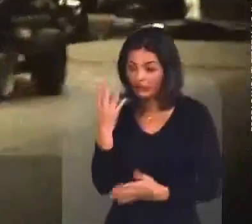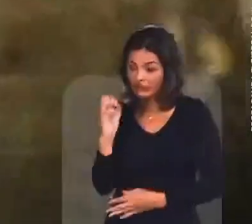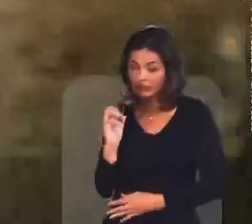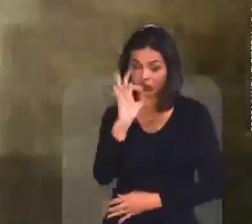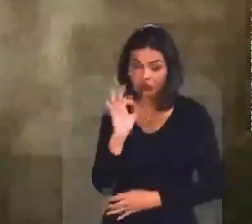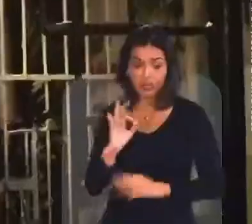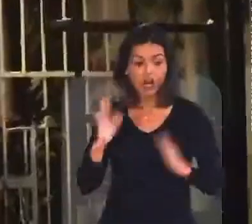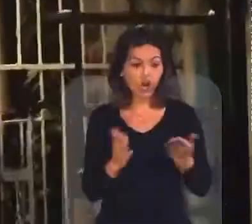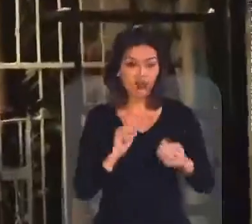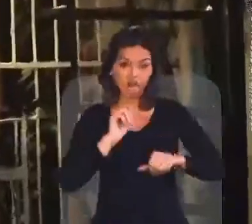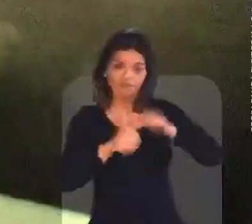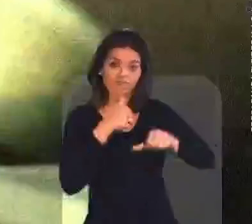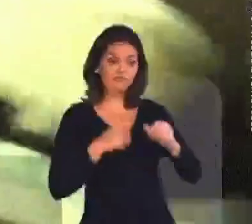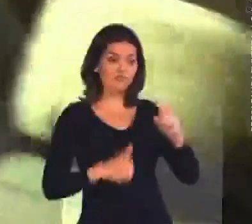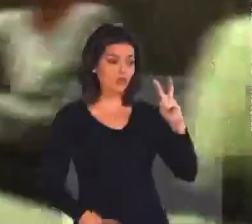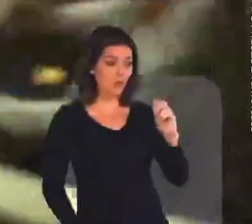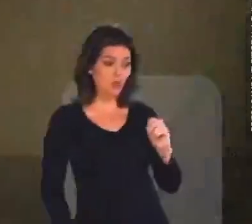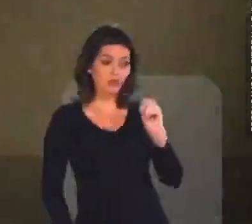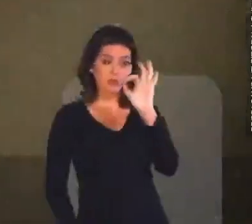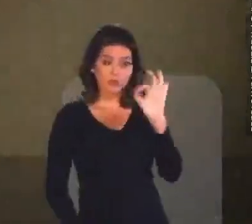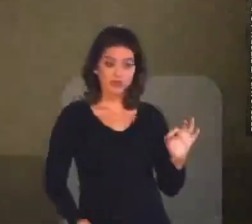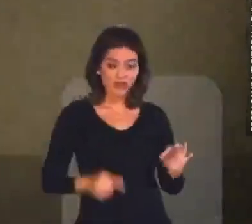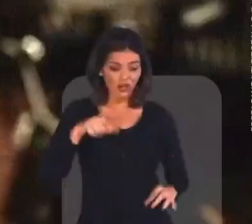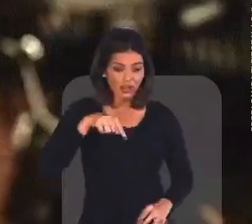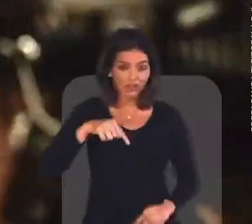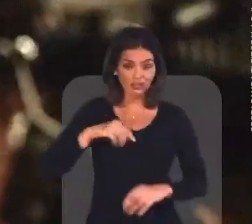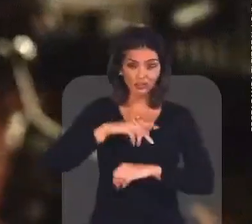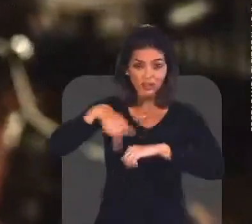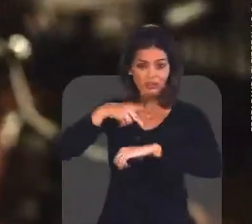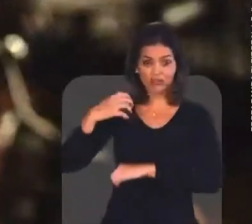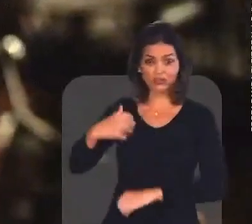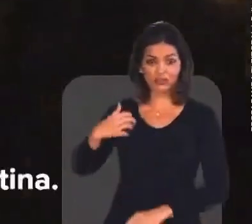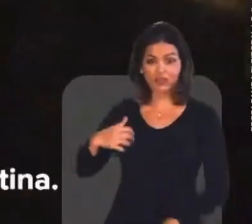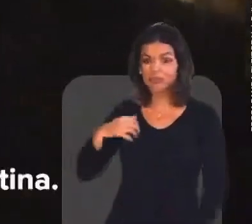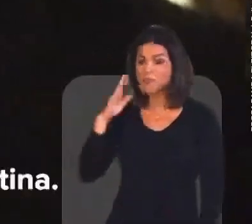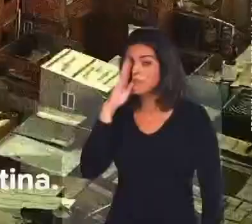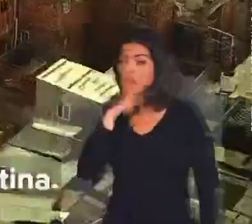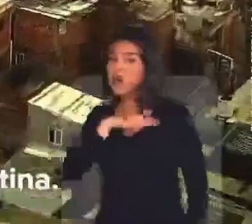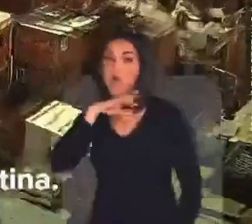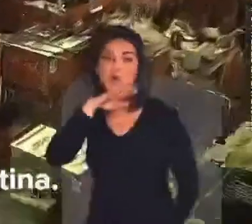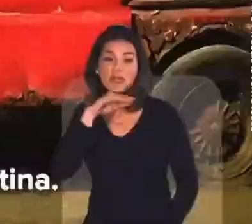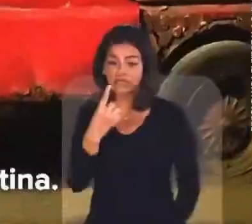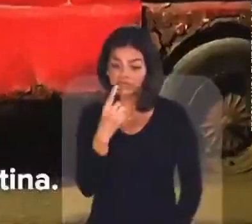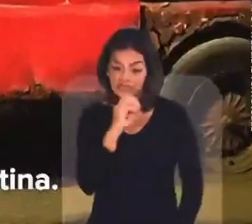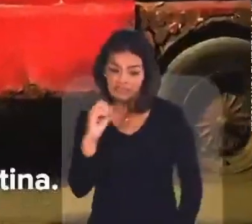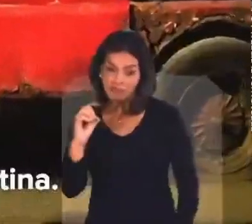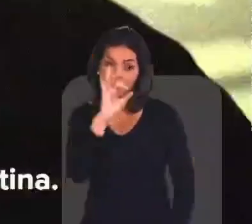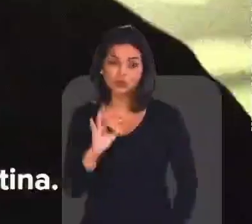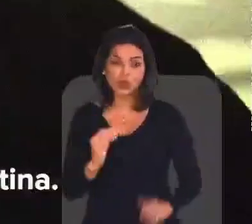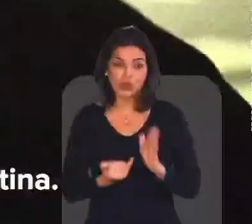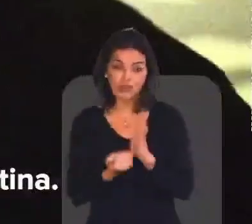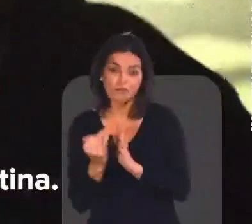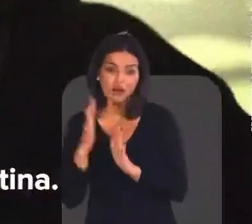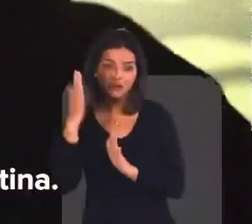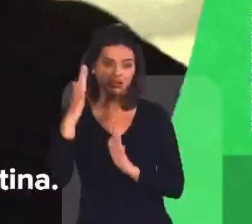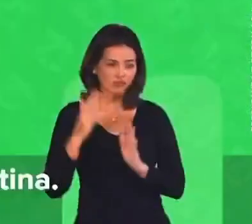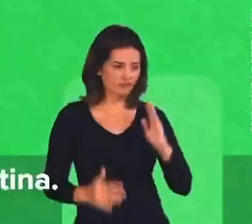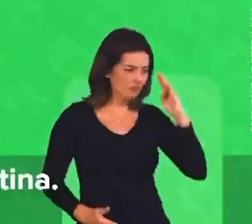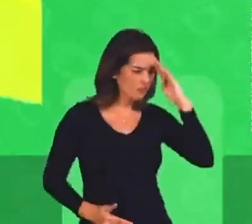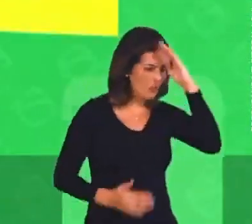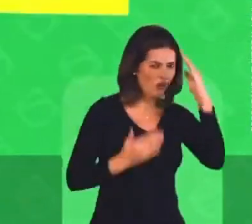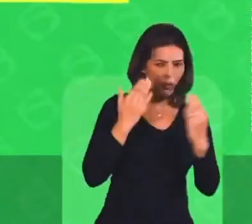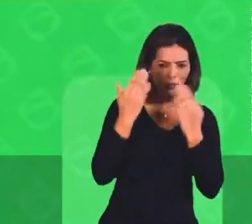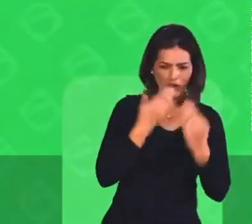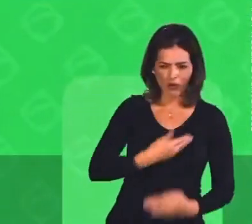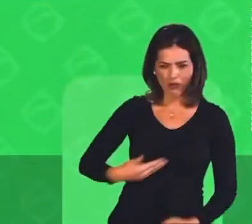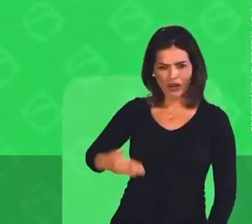50%. Estamos muito, muito mal. Estamos com 100% de inflação. Bolsonaro é incomparável com o governo da